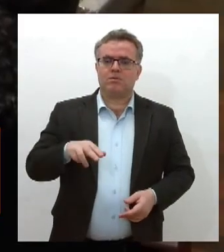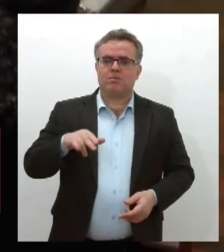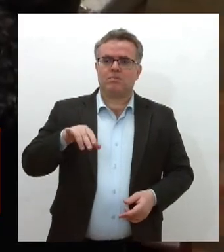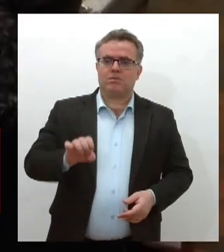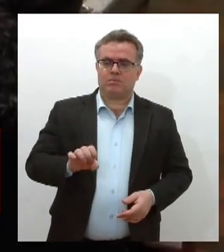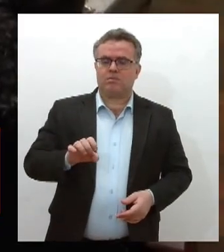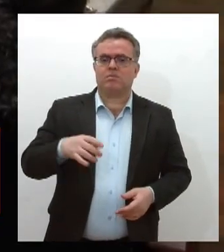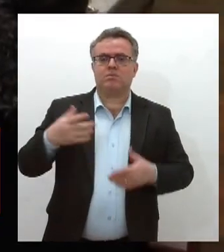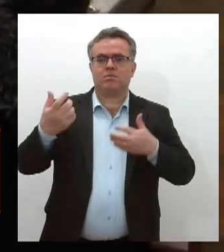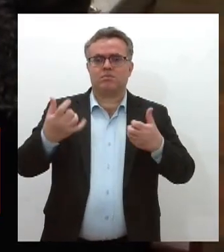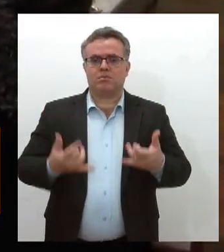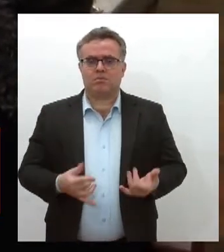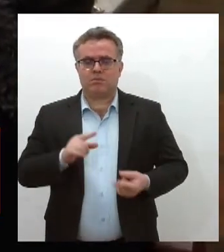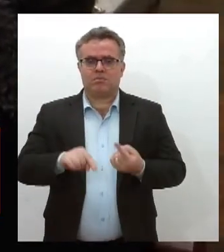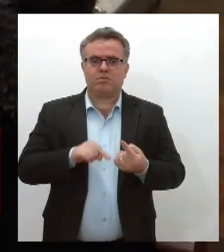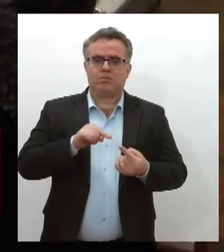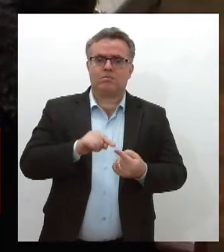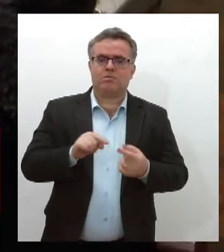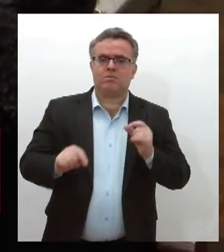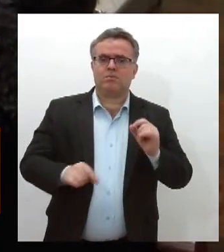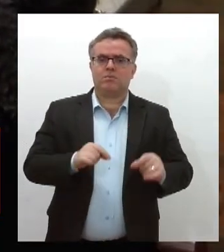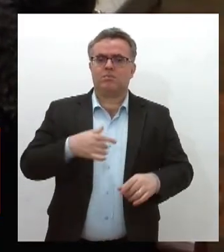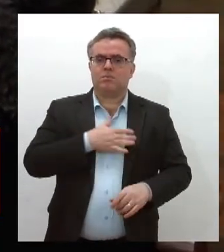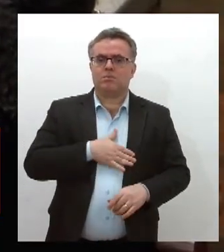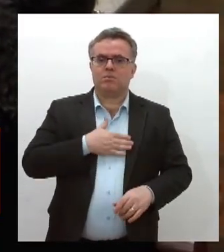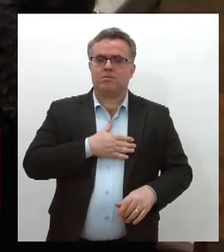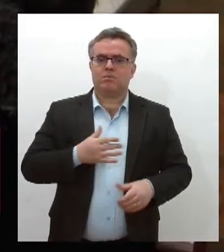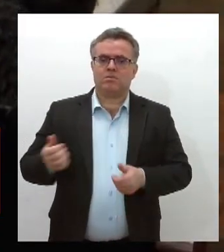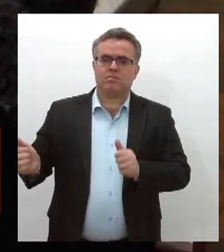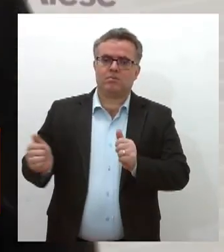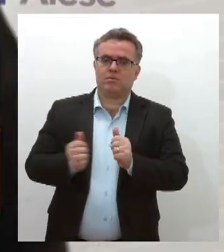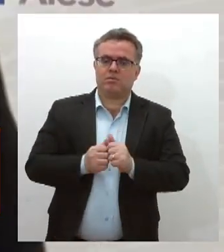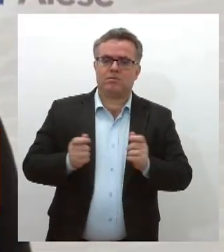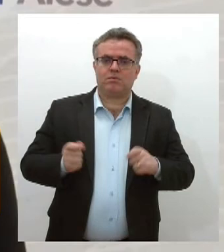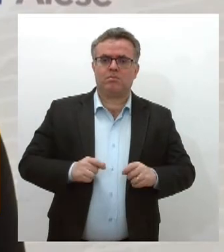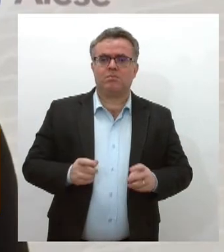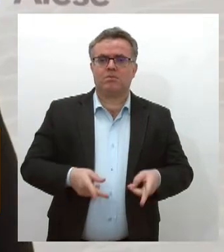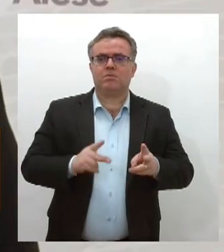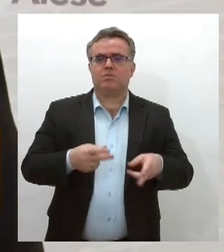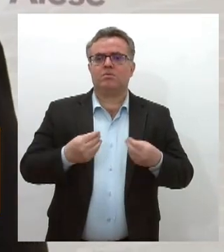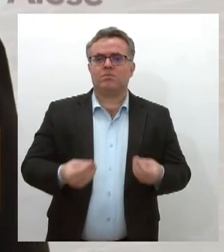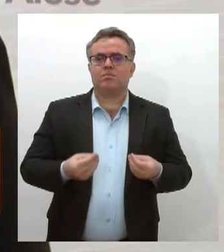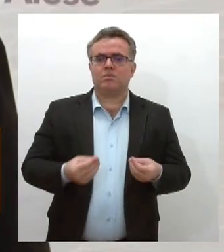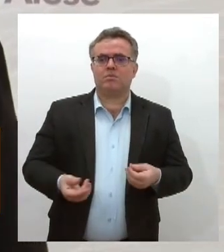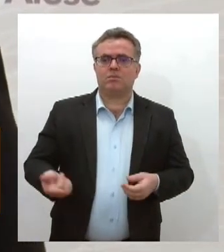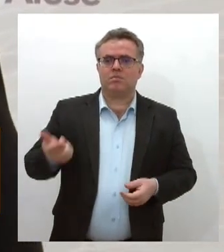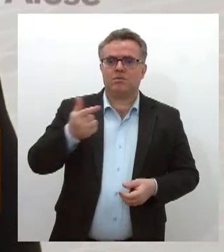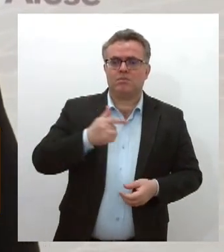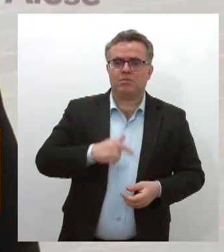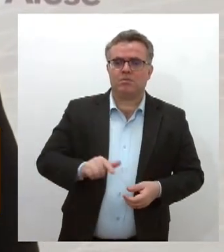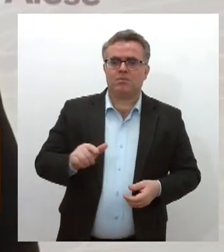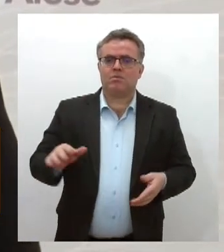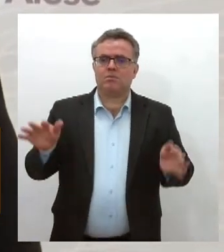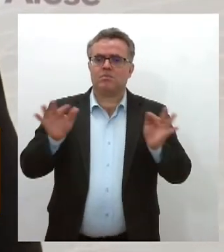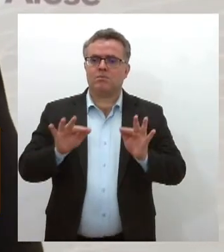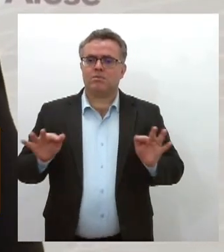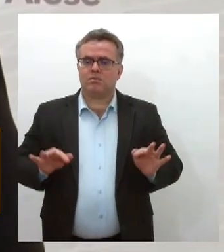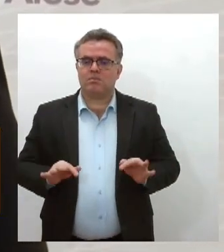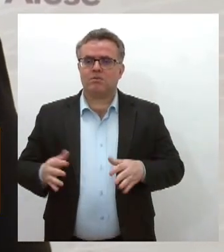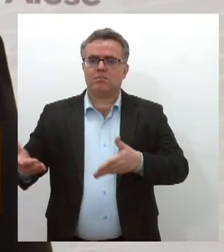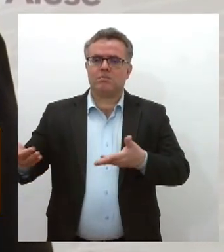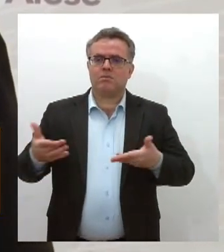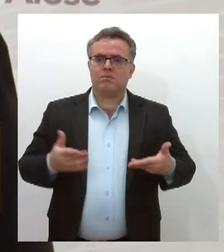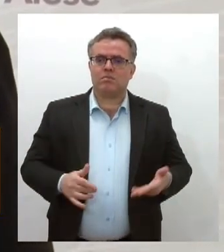projeto de realmente aproximar os alunos do Poder Legislativo Estadual. Mais uma vez, muito feliz em receber os alunos do